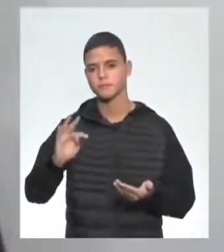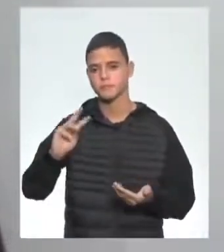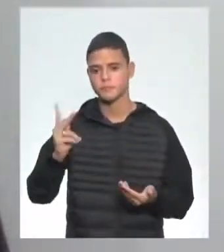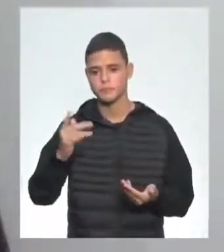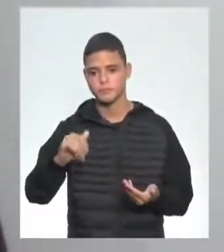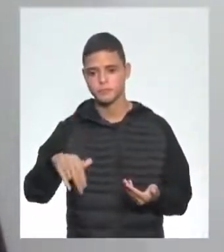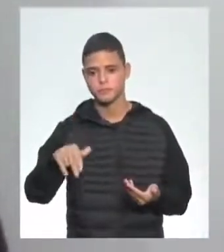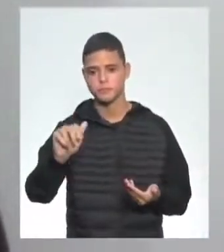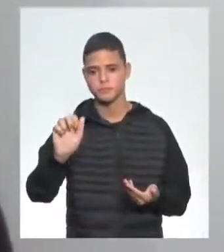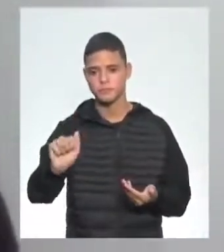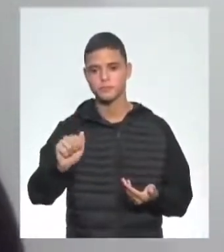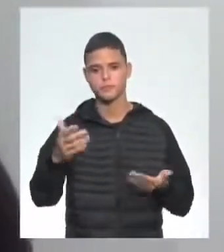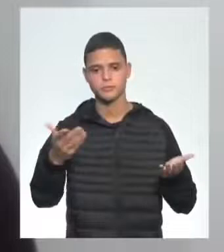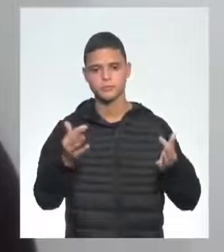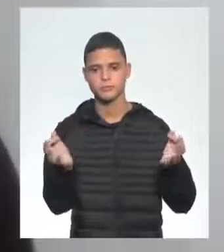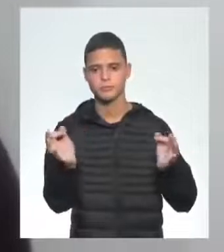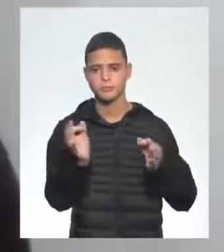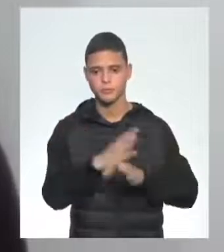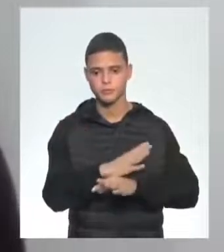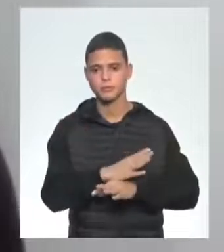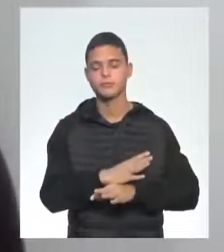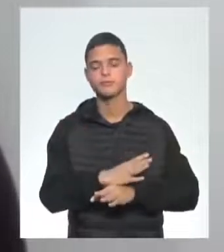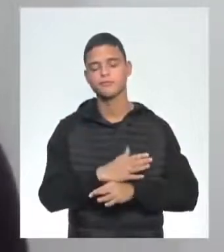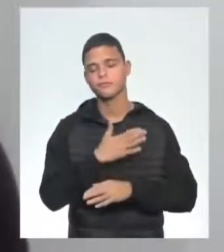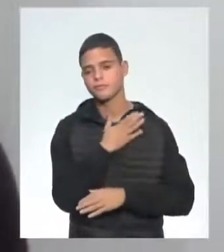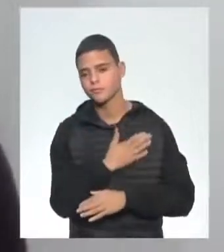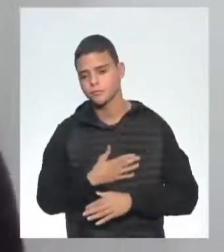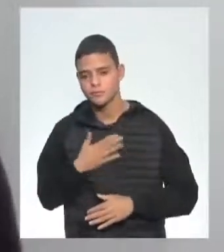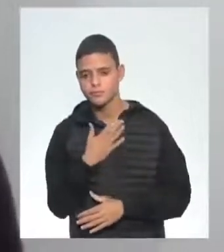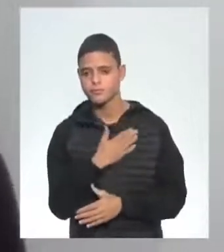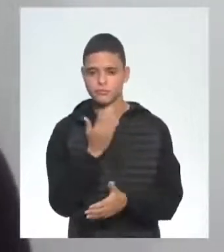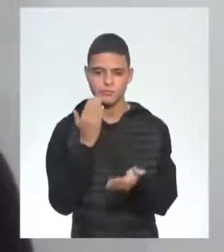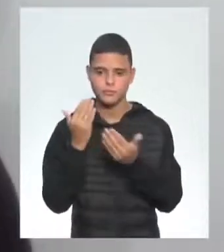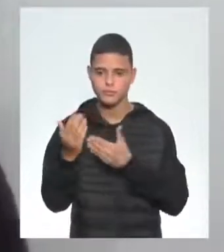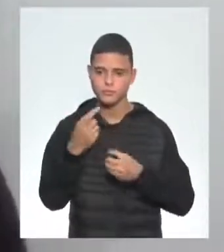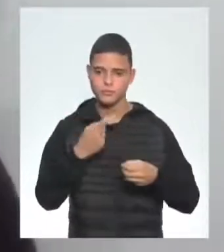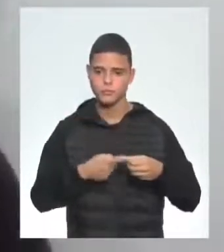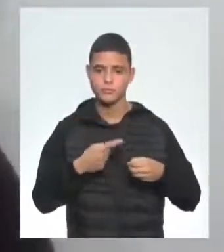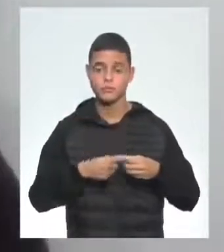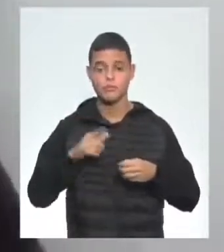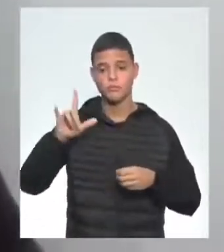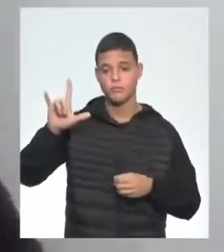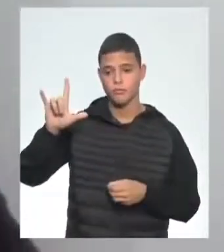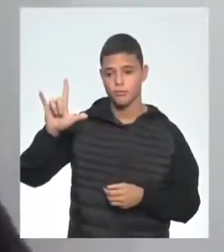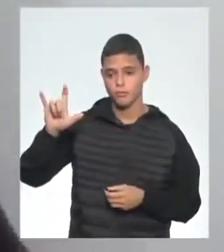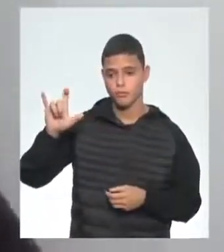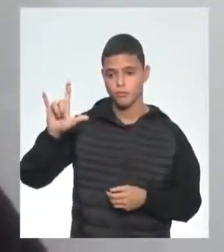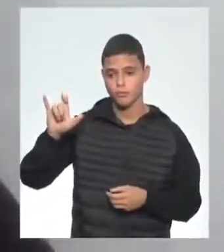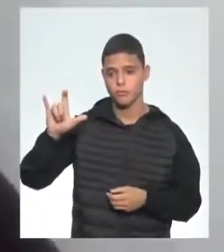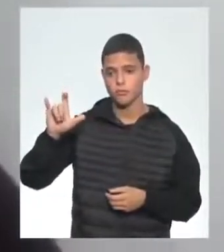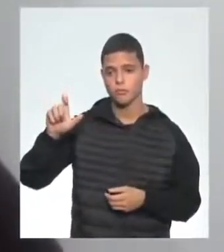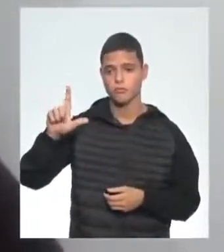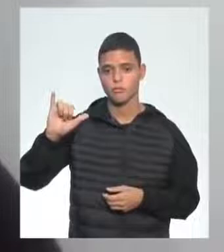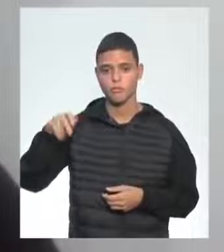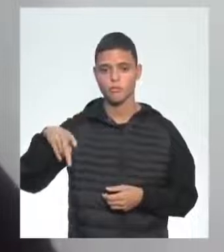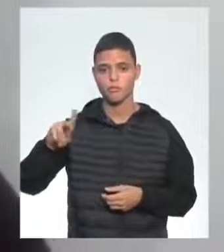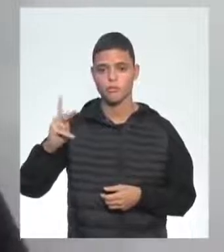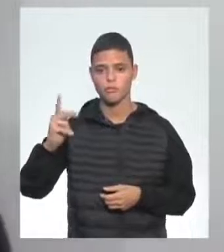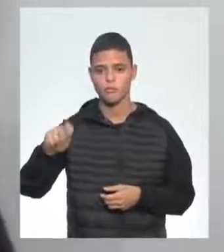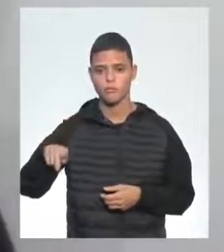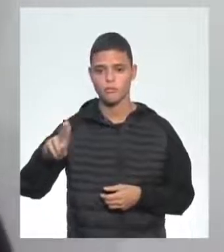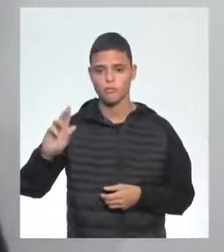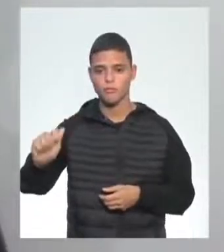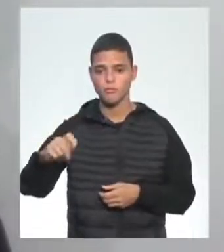está chegando ao final. Adorei falar de cidade, adorei de falar. Lá no nosso Instagram, Língua Portuguesa